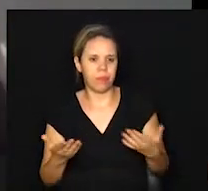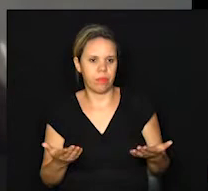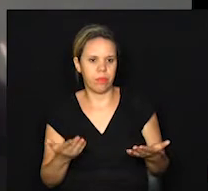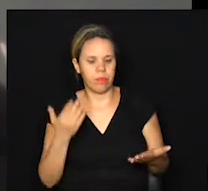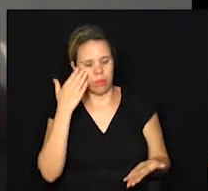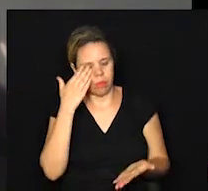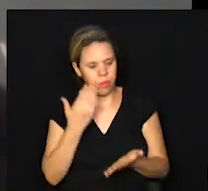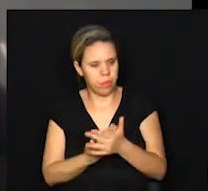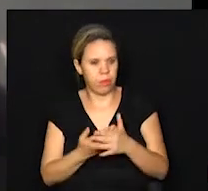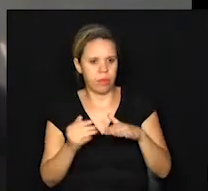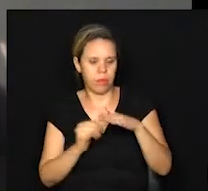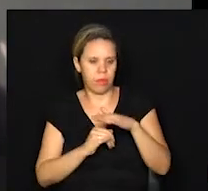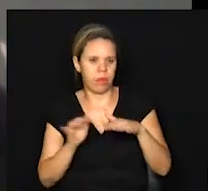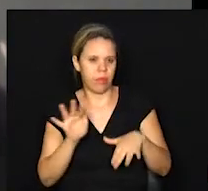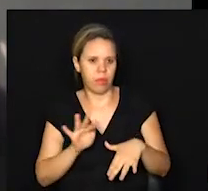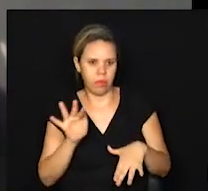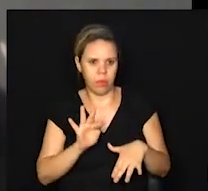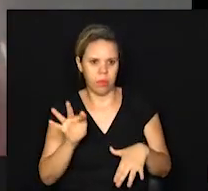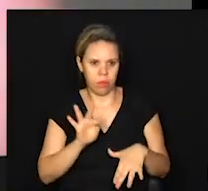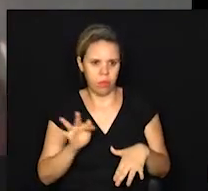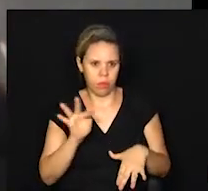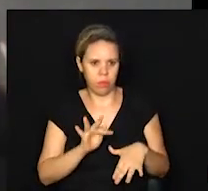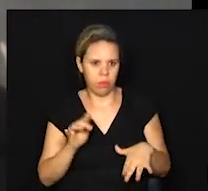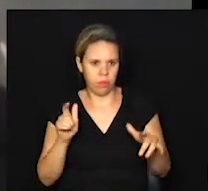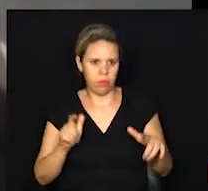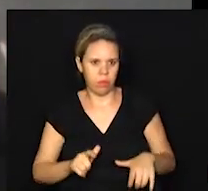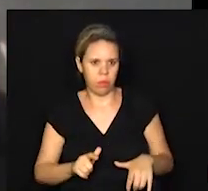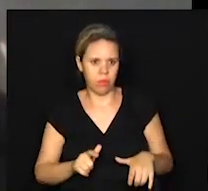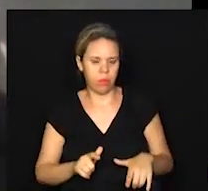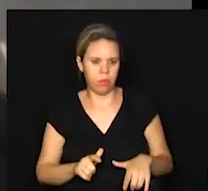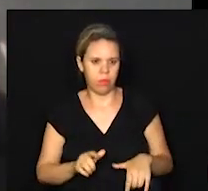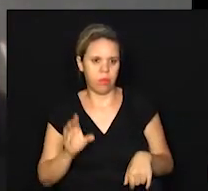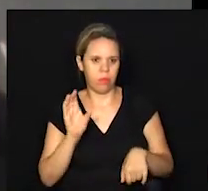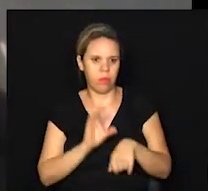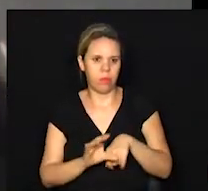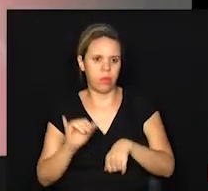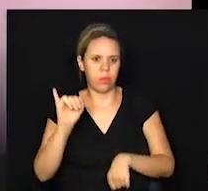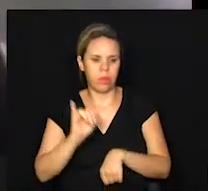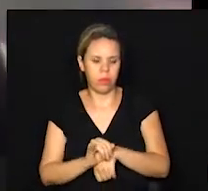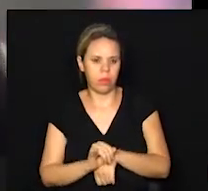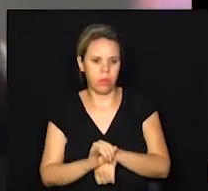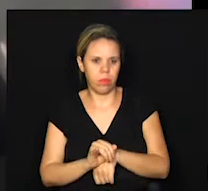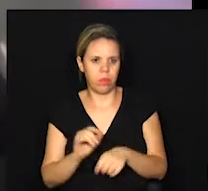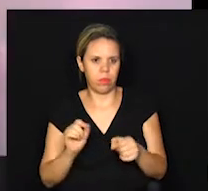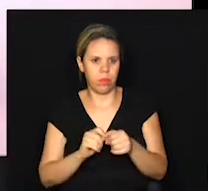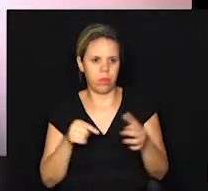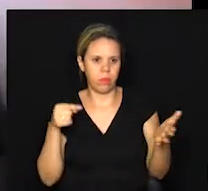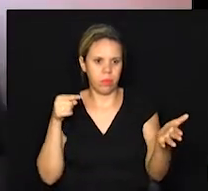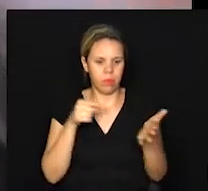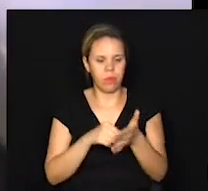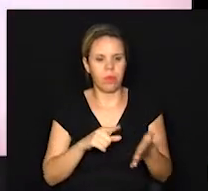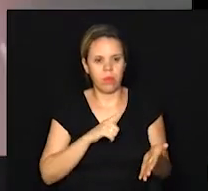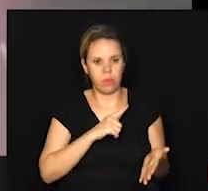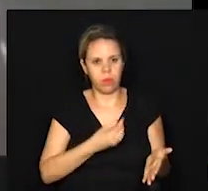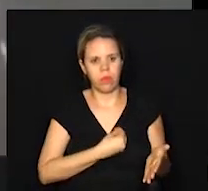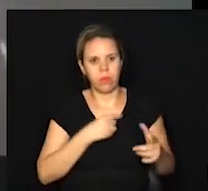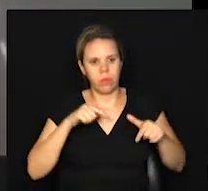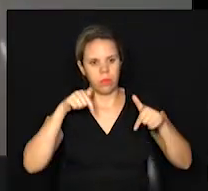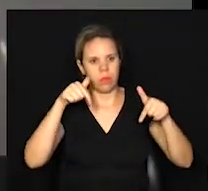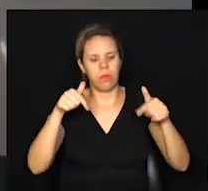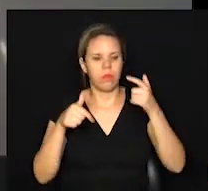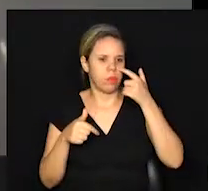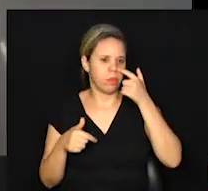da instituição de ensino onde ela cursa Relações Internacionais, que ao fazer essa denúncia haveria uma tomada de